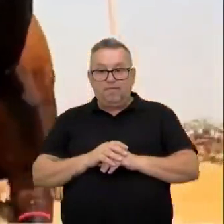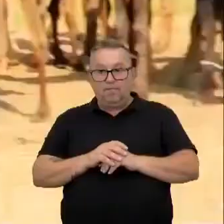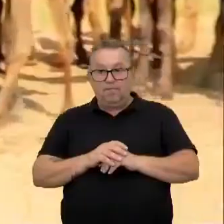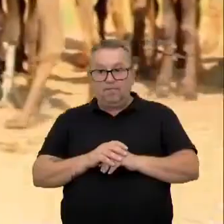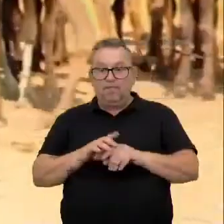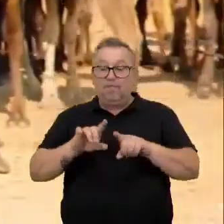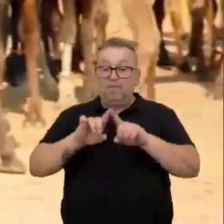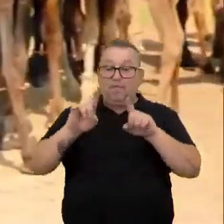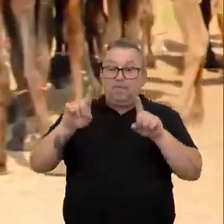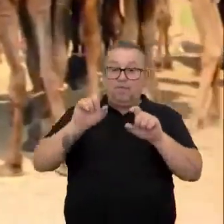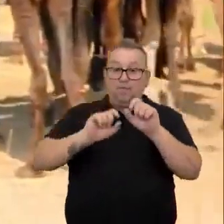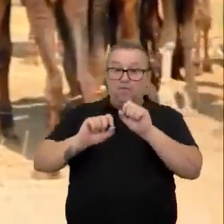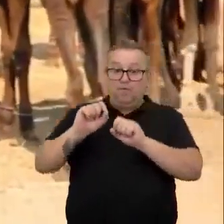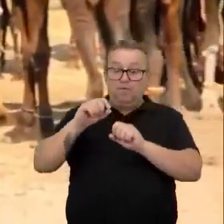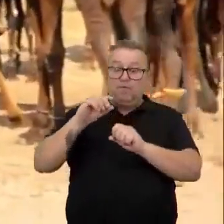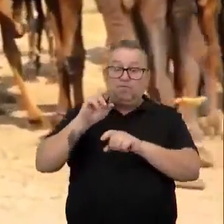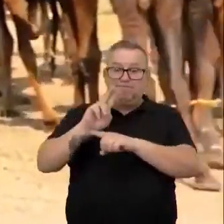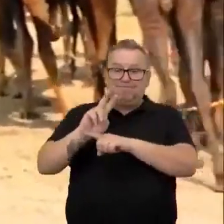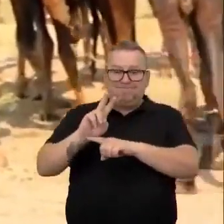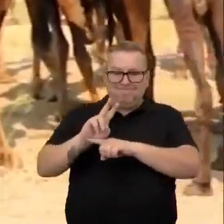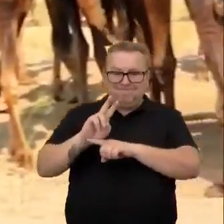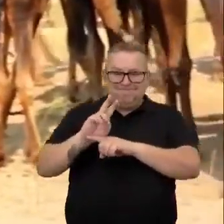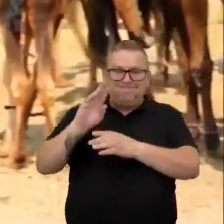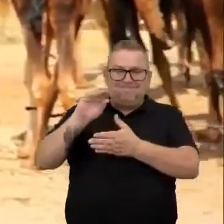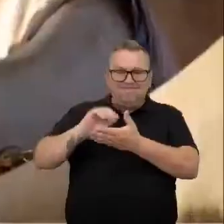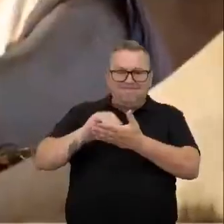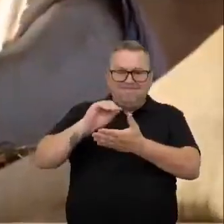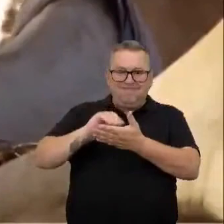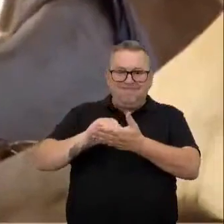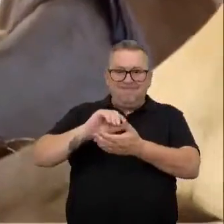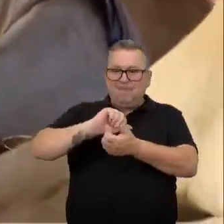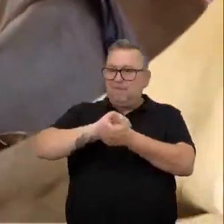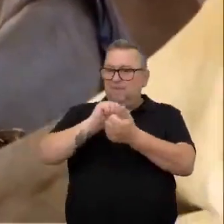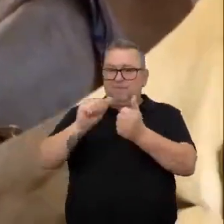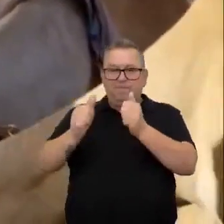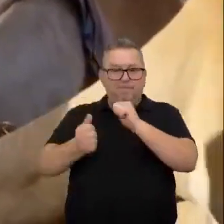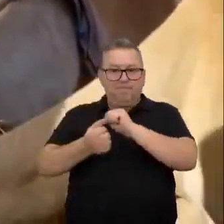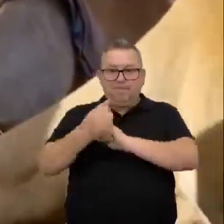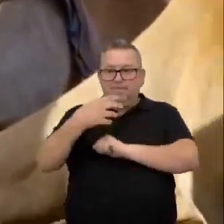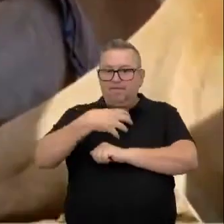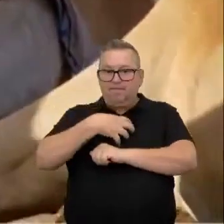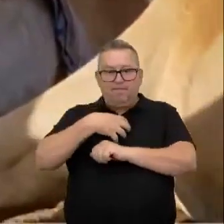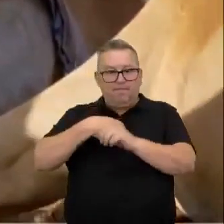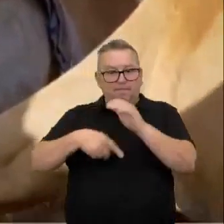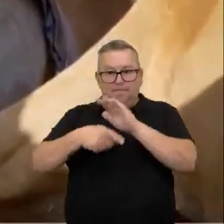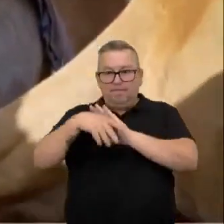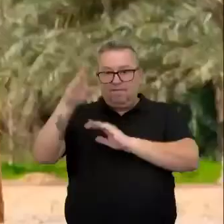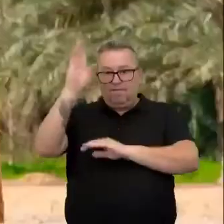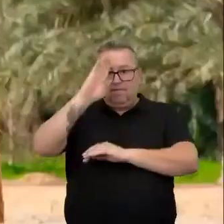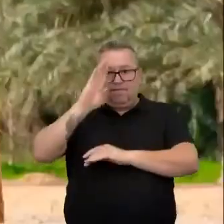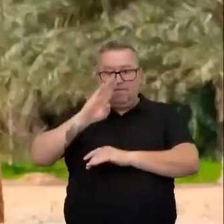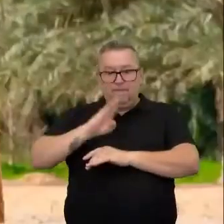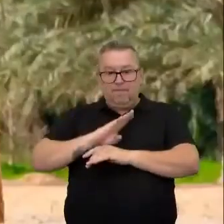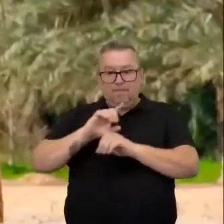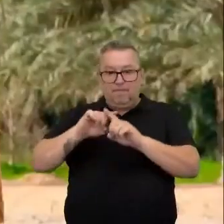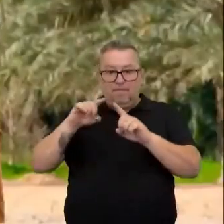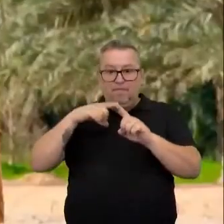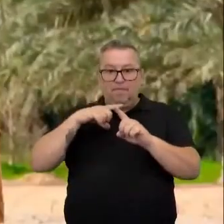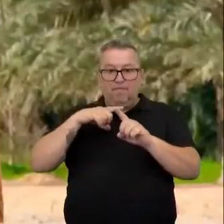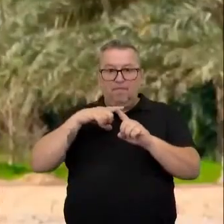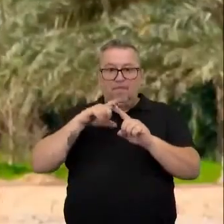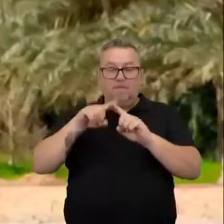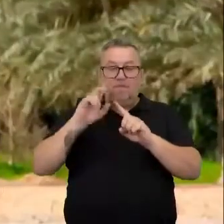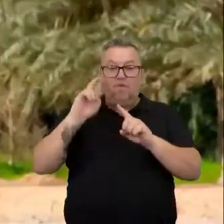No entanto, por falta de cuidados, os animais não se adaptaram bem às condições naturais brasileiras e passaram a ser uma